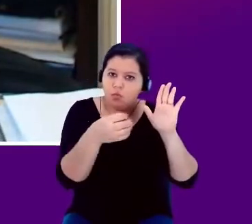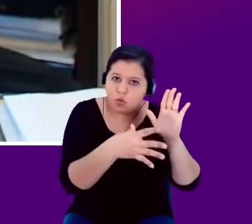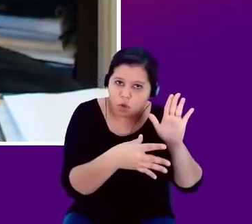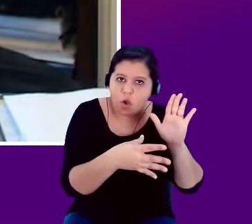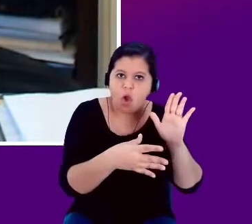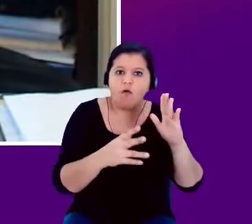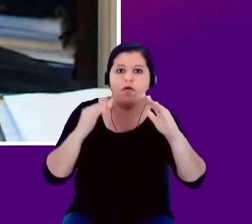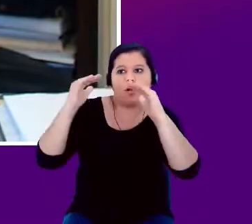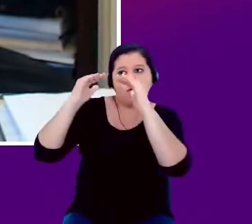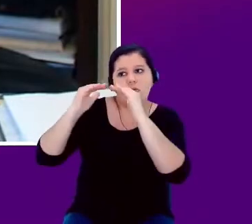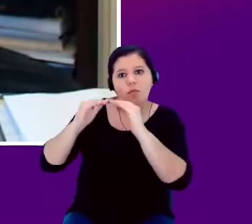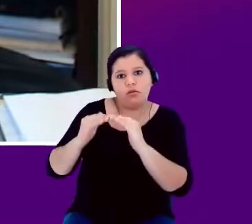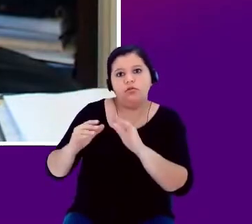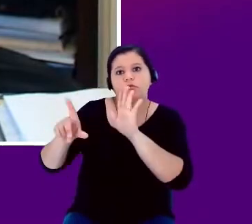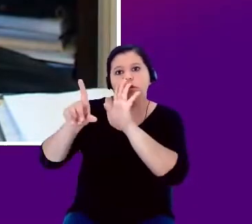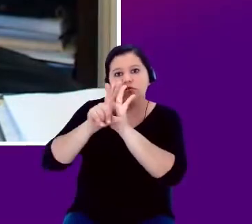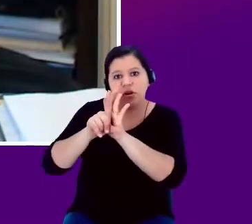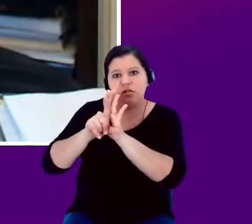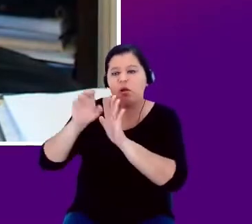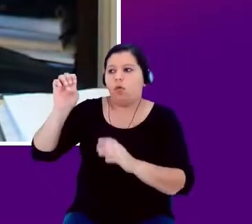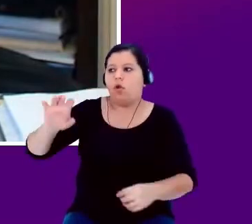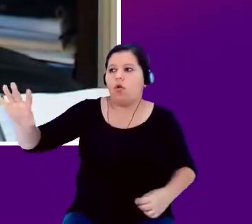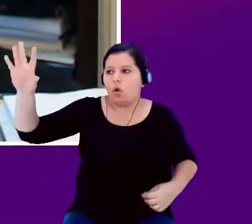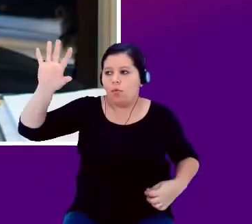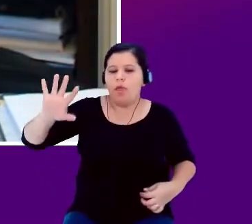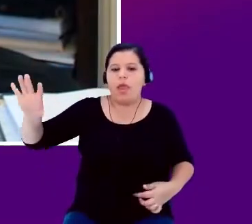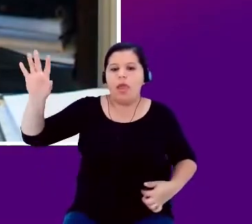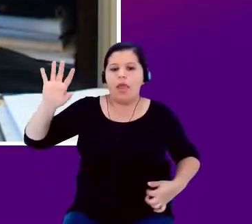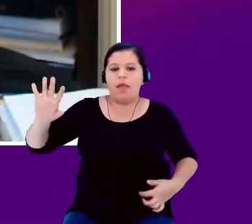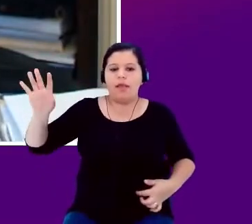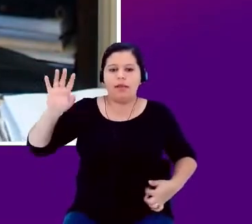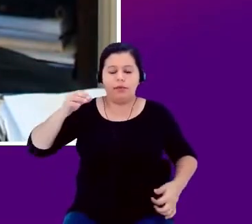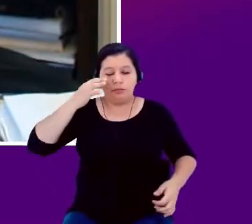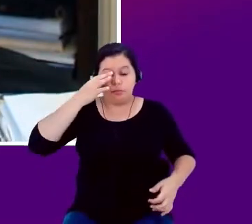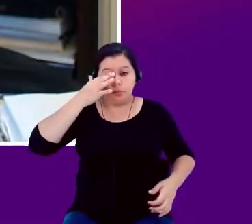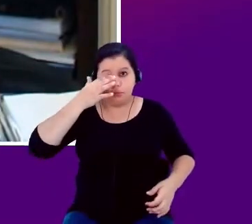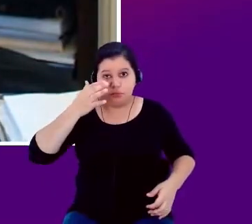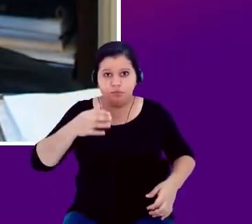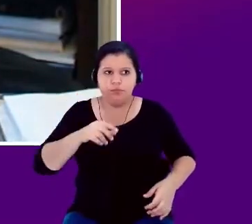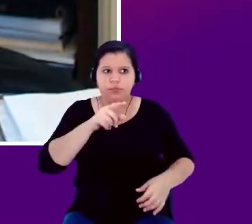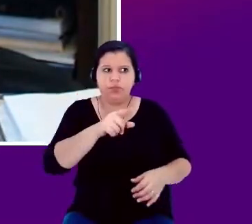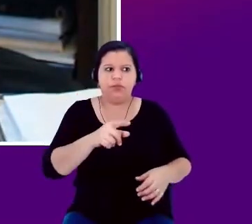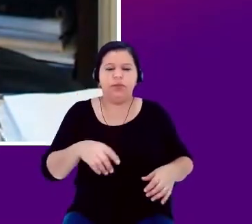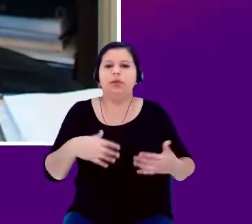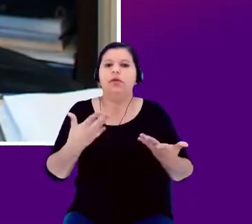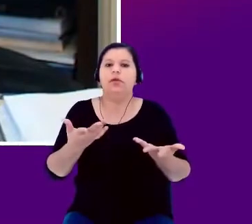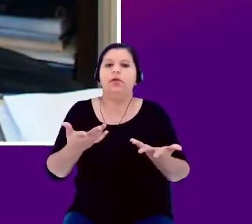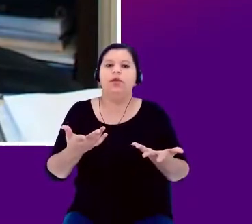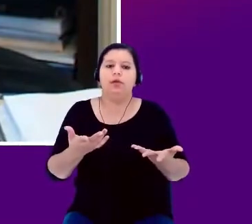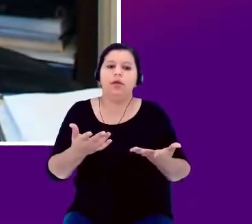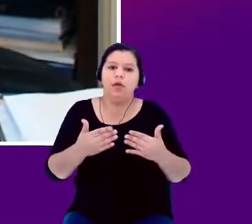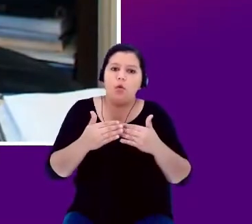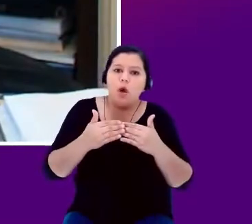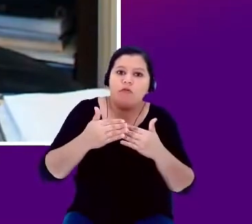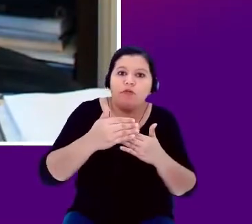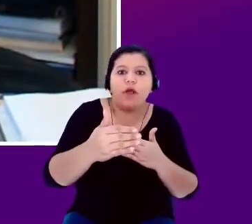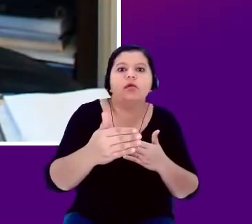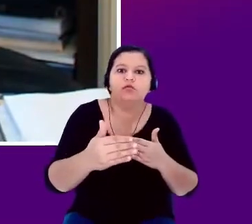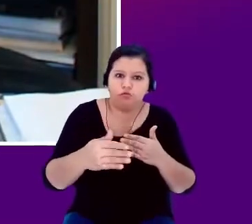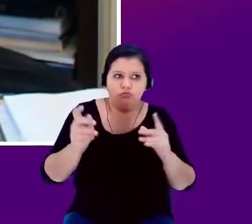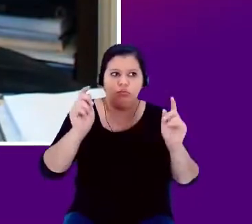a legislação europeia, que implica não apenas um avanço civilizatório, como bem lembrou a Glaucio, mas